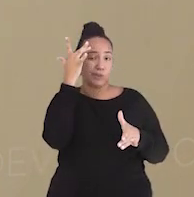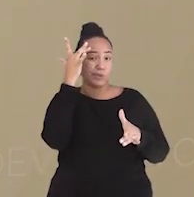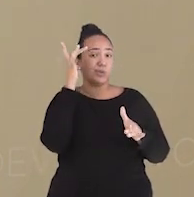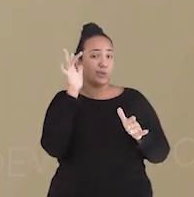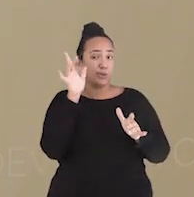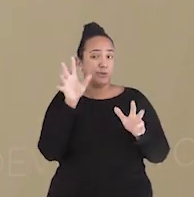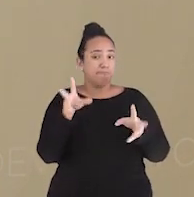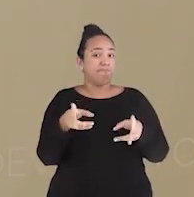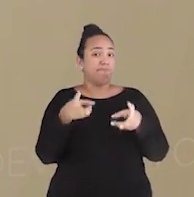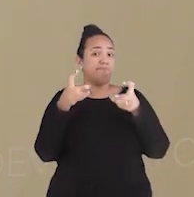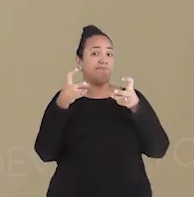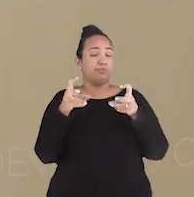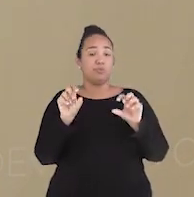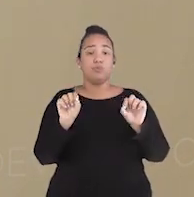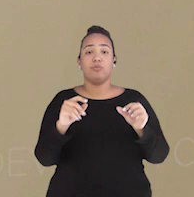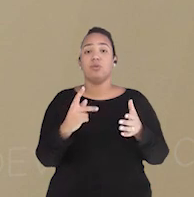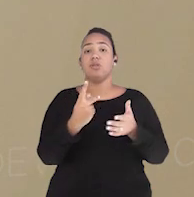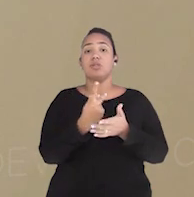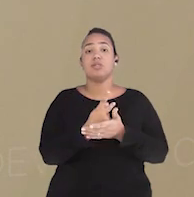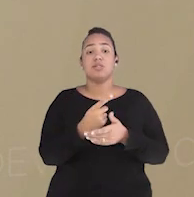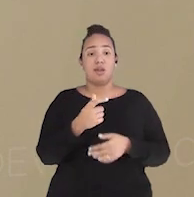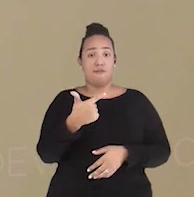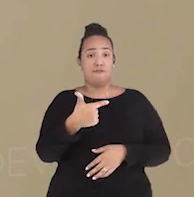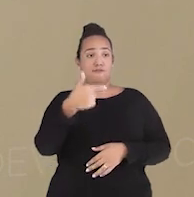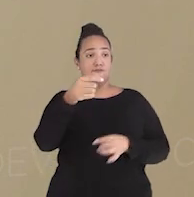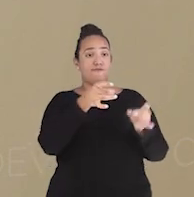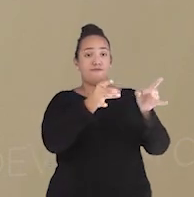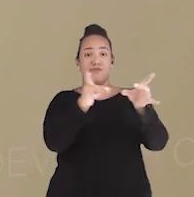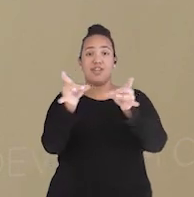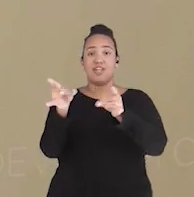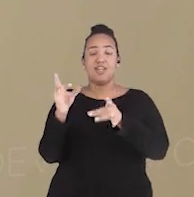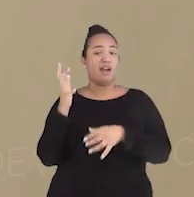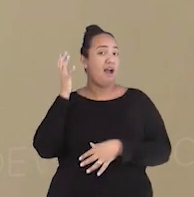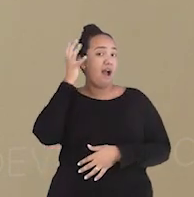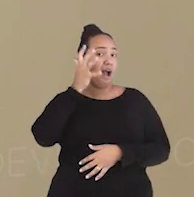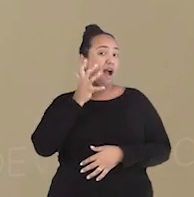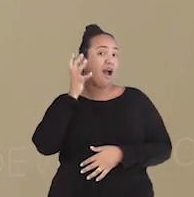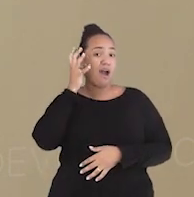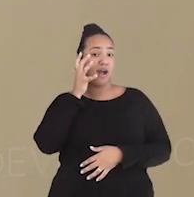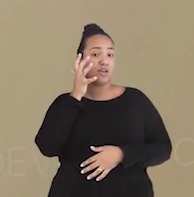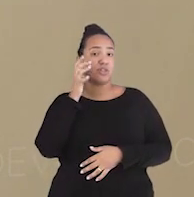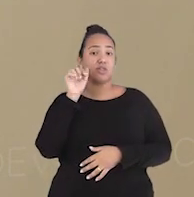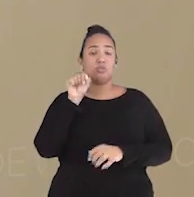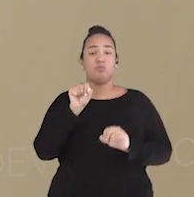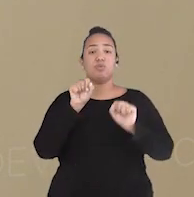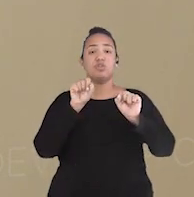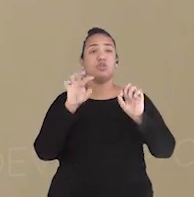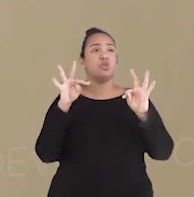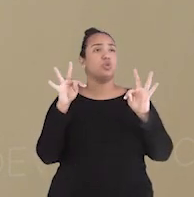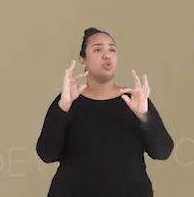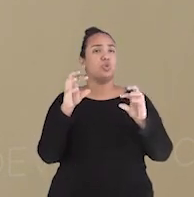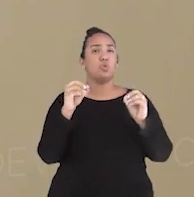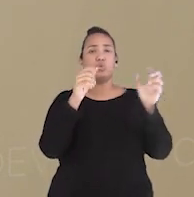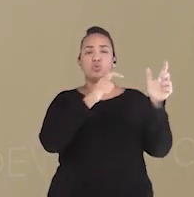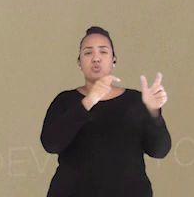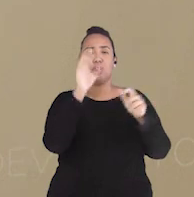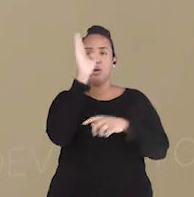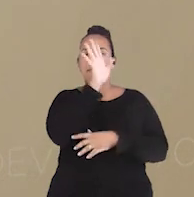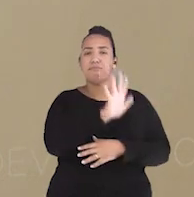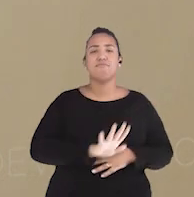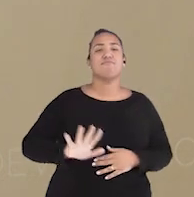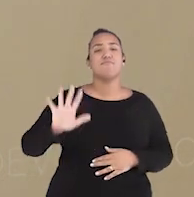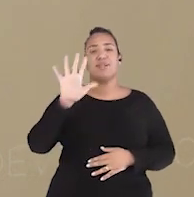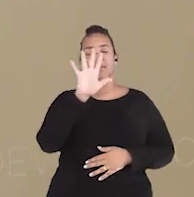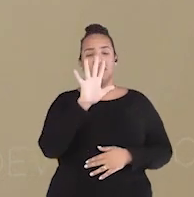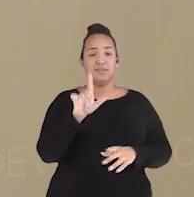Vargas subsidia a venda de rádios para que fosse possível ouvi-lo praticamente em todo lugar do Brasil. Ele criou